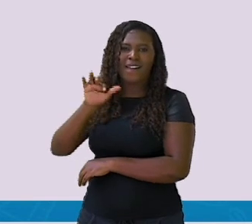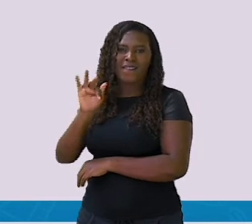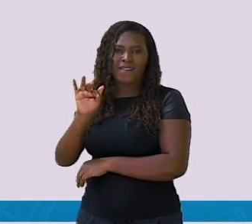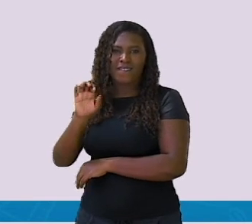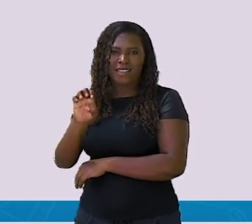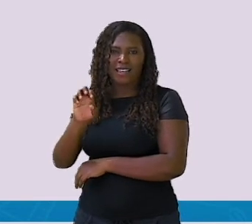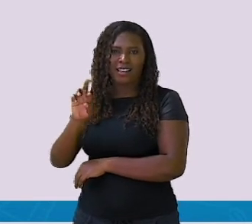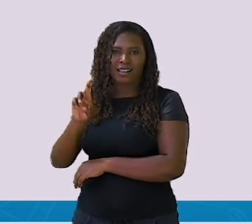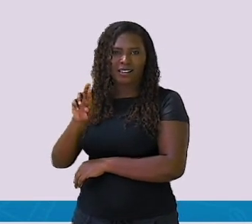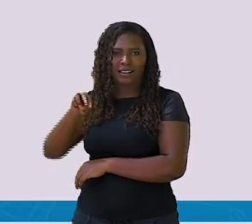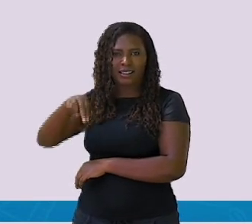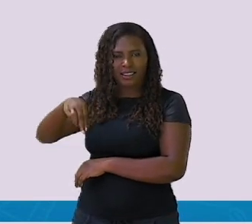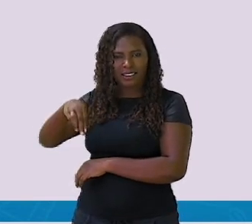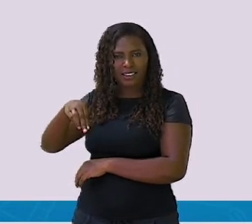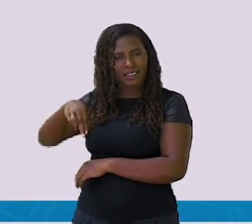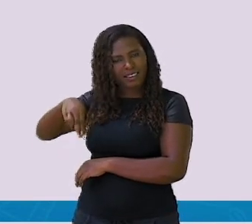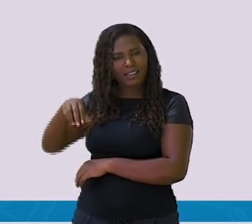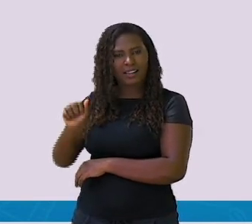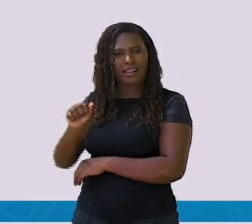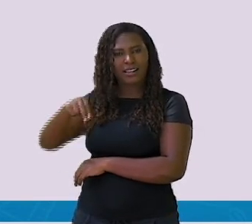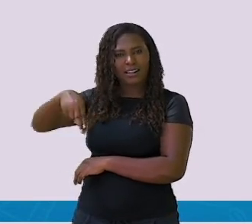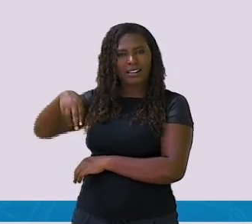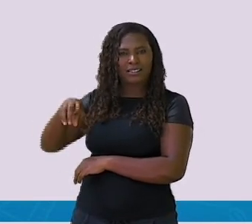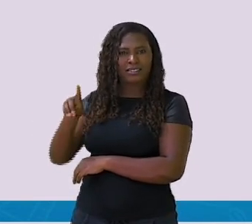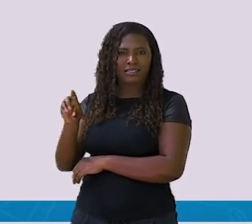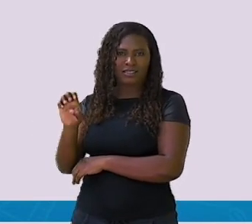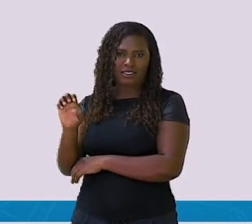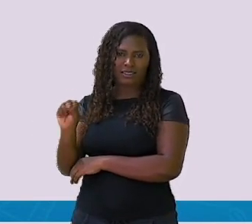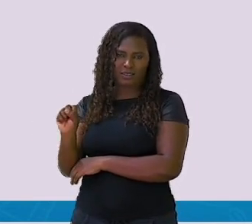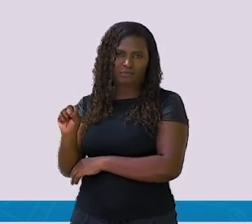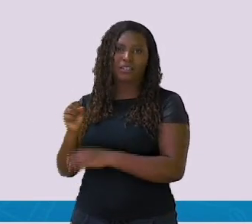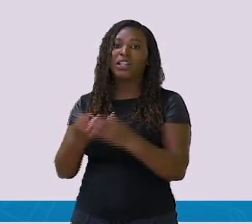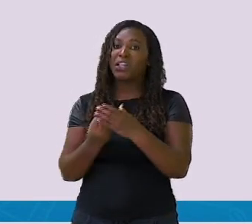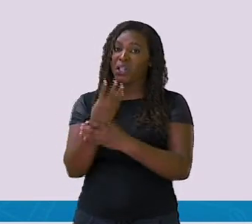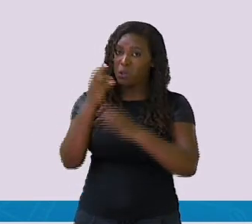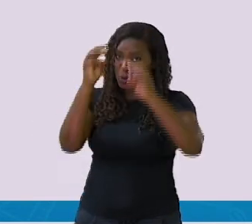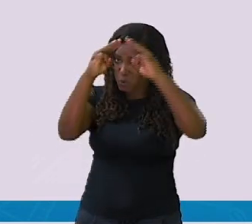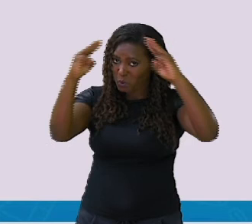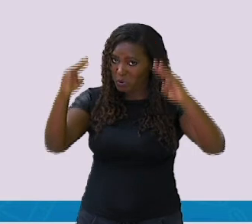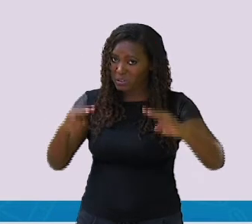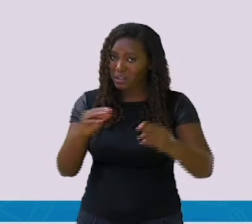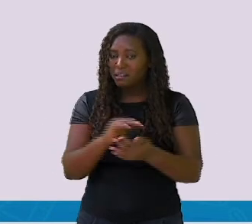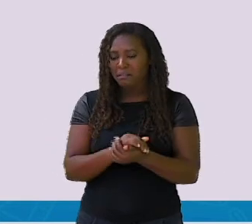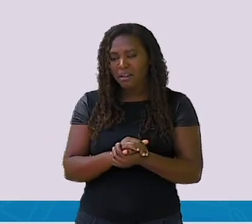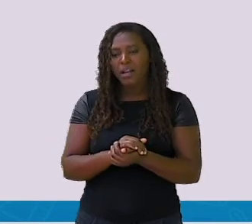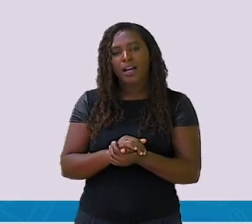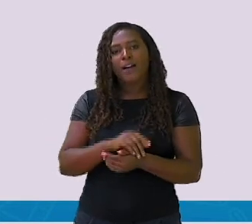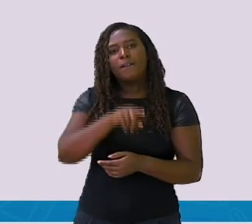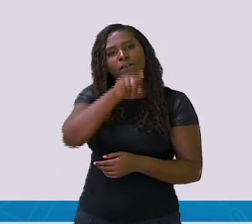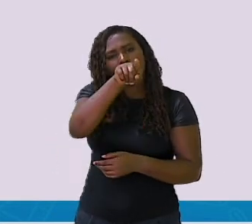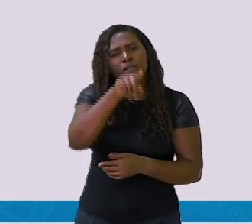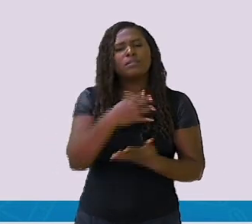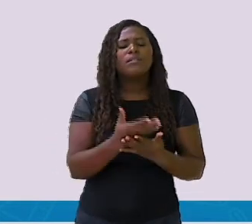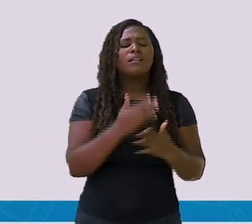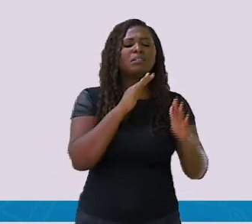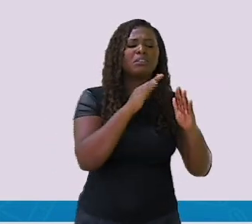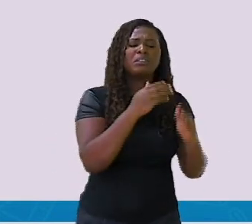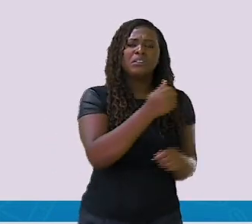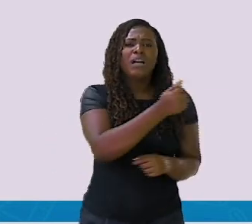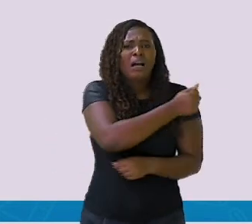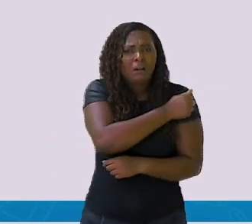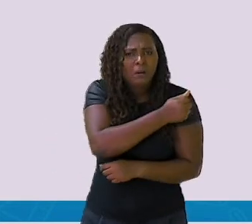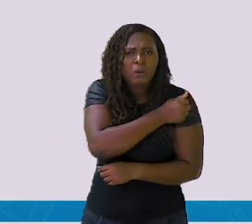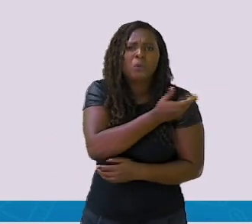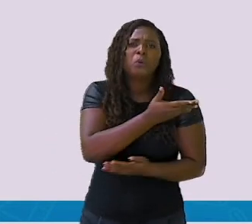e recebe visitas guiadas. Então, grupo de estudantes, instituições, entidades. Então, se você tiver interesse em conhecer